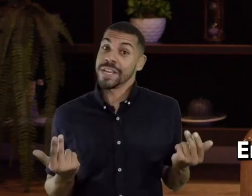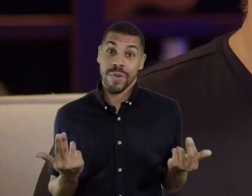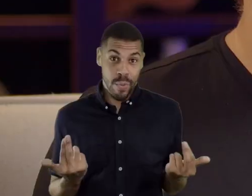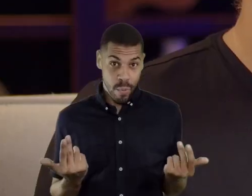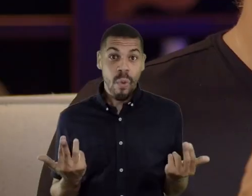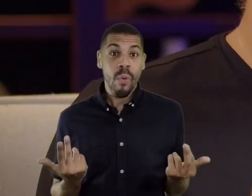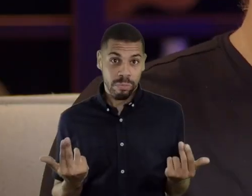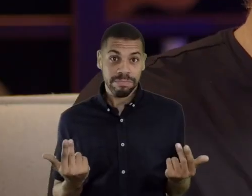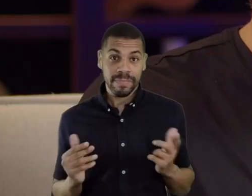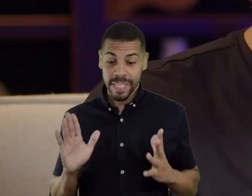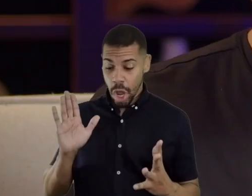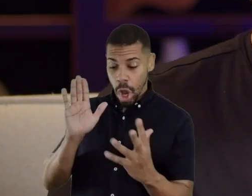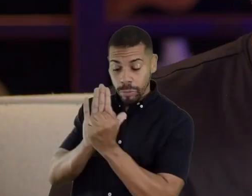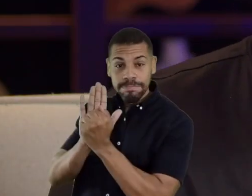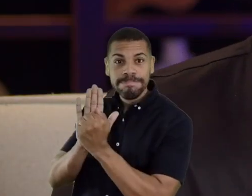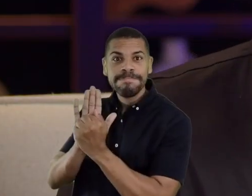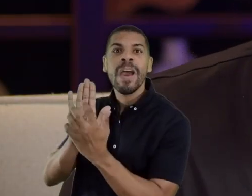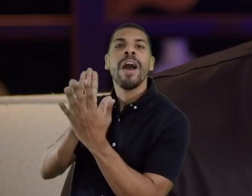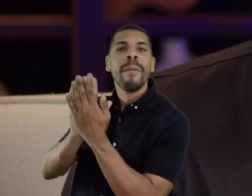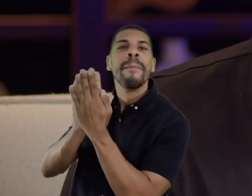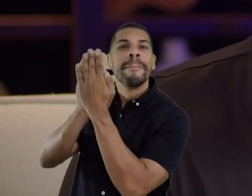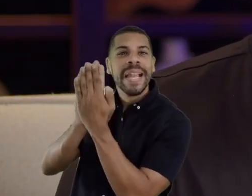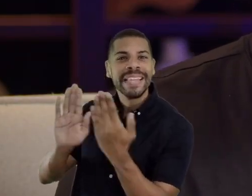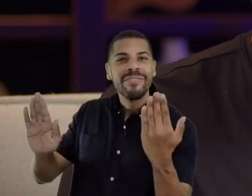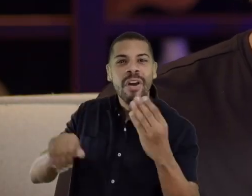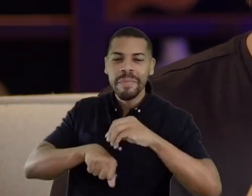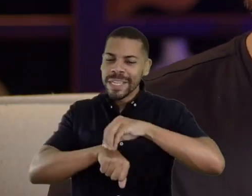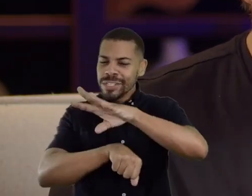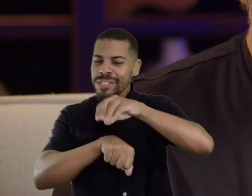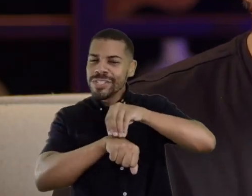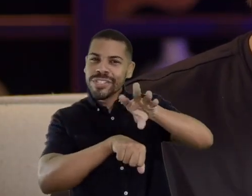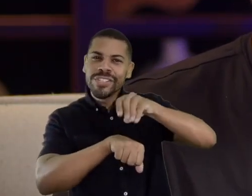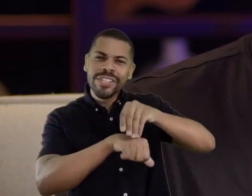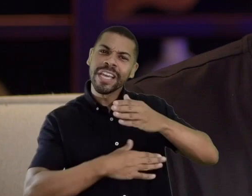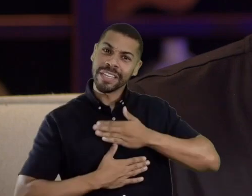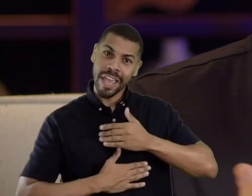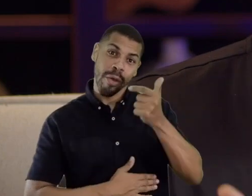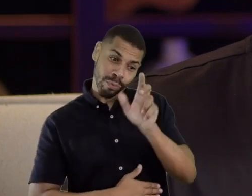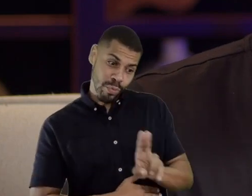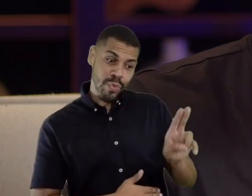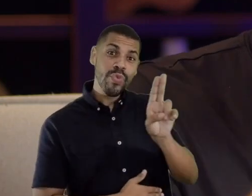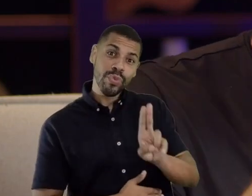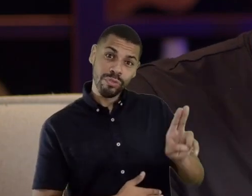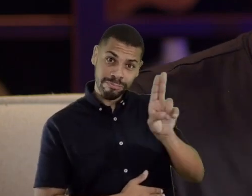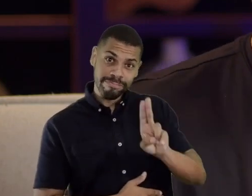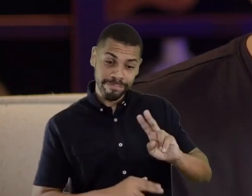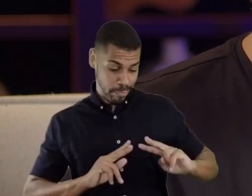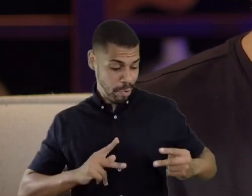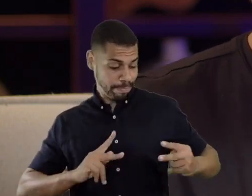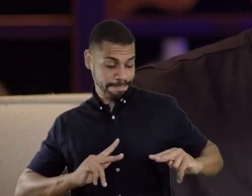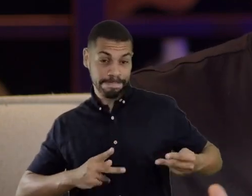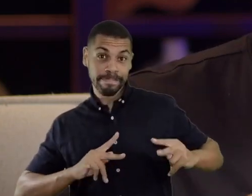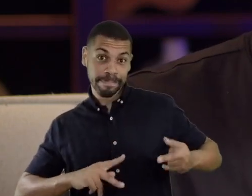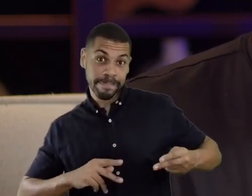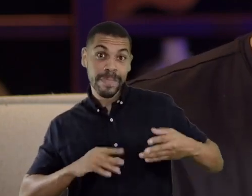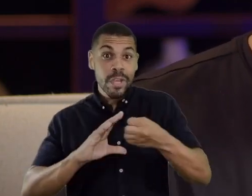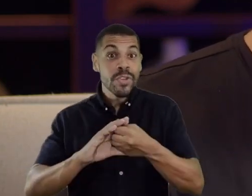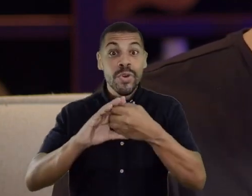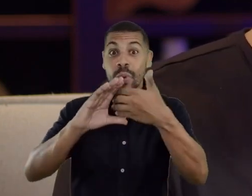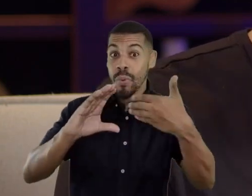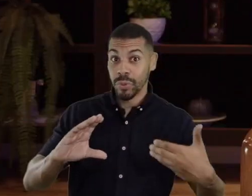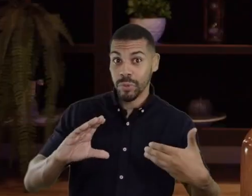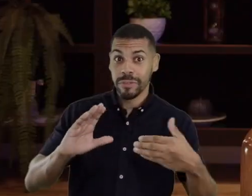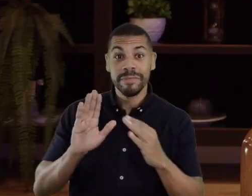disponíveis no mercado é você ter uma conta numa plataforma de investimentos a plataforma que nós utilizamos que que eu utilizo é o BTG pactual nossos